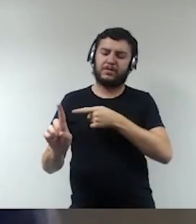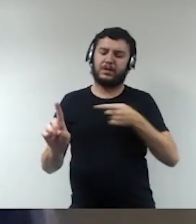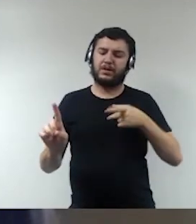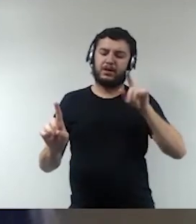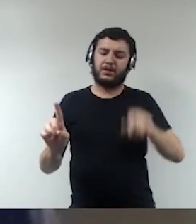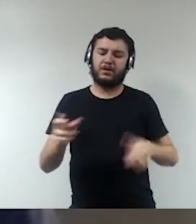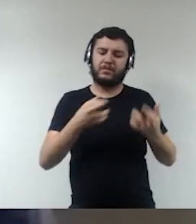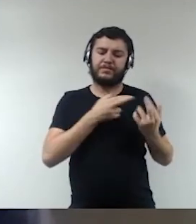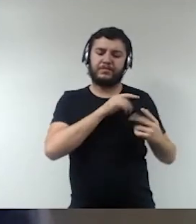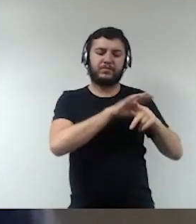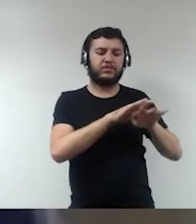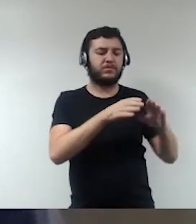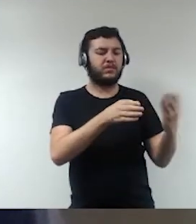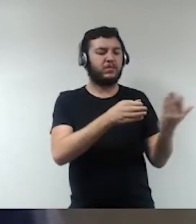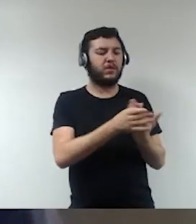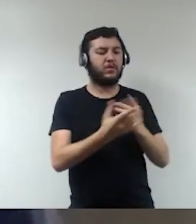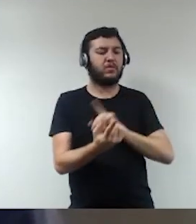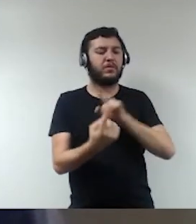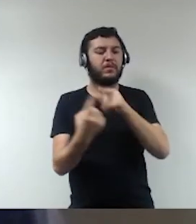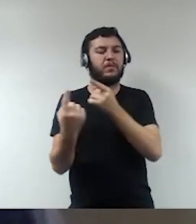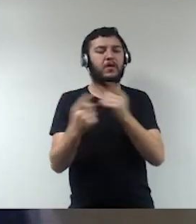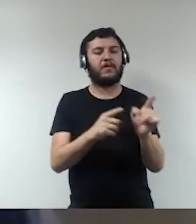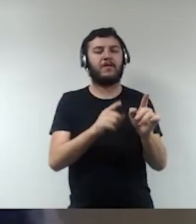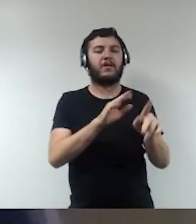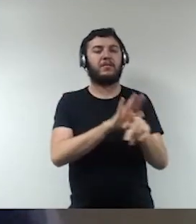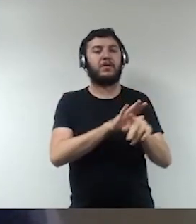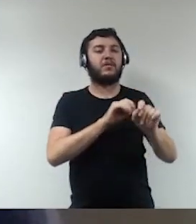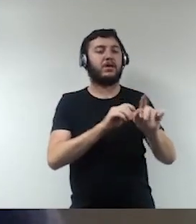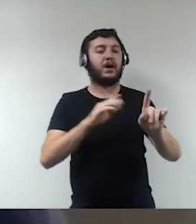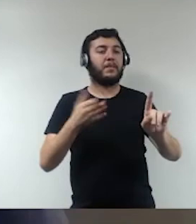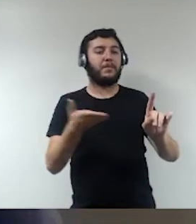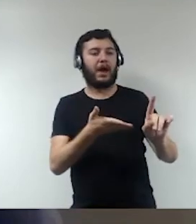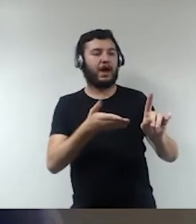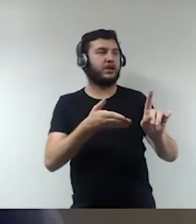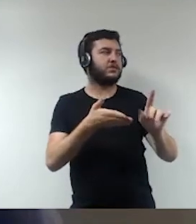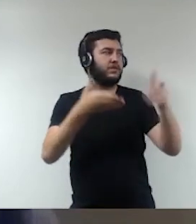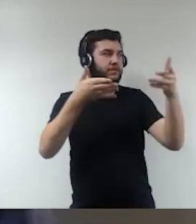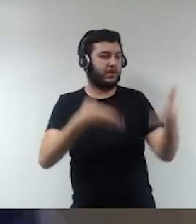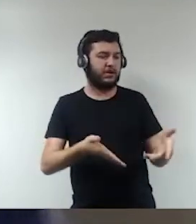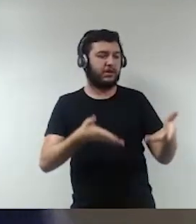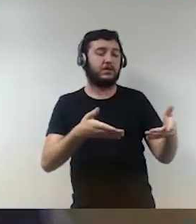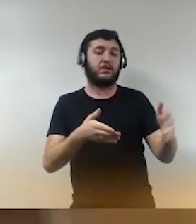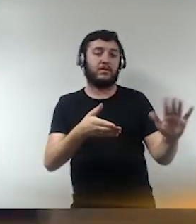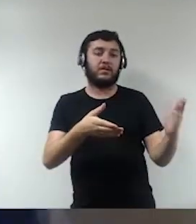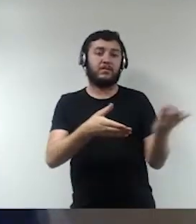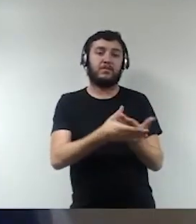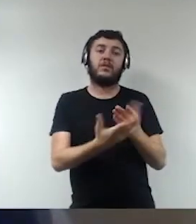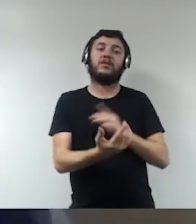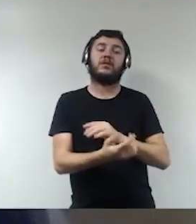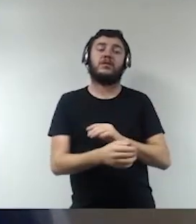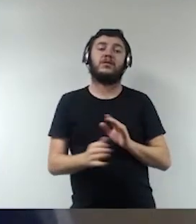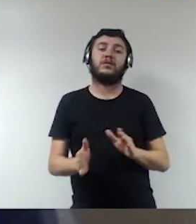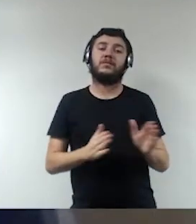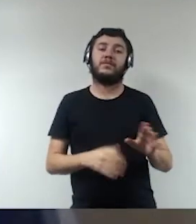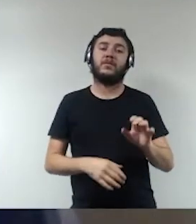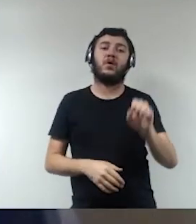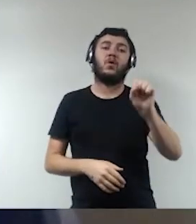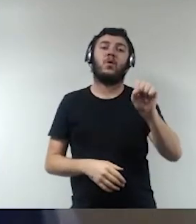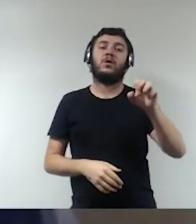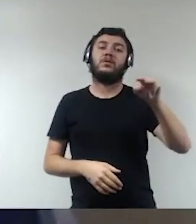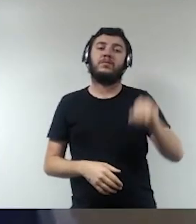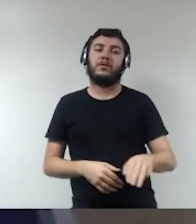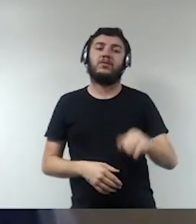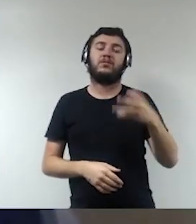processo para provocar as partes a usar esse instrumento. Nós temos ainda cerca de 8 minutos e meio de